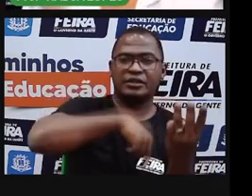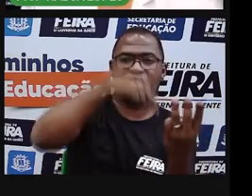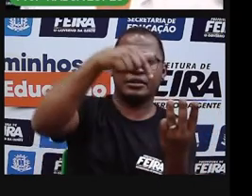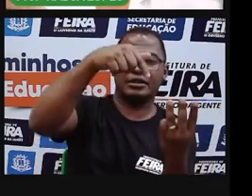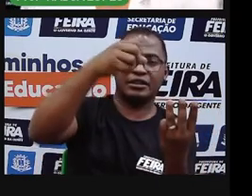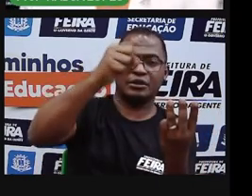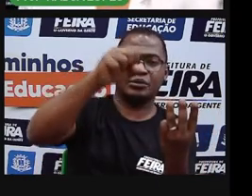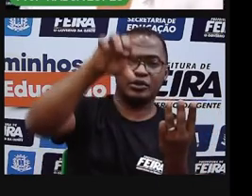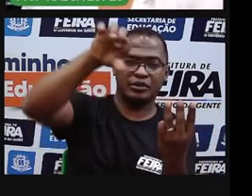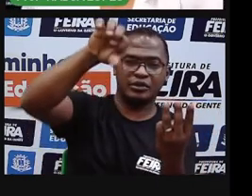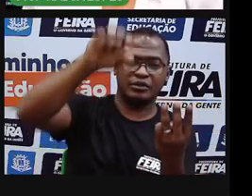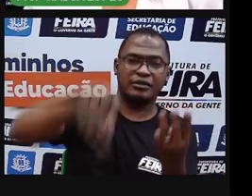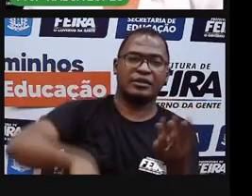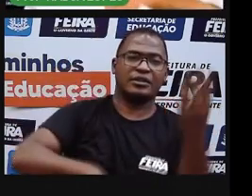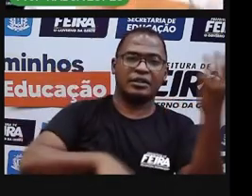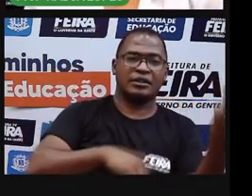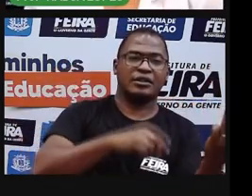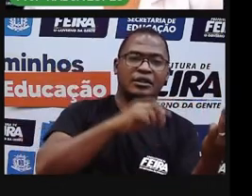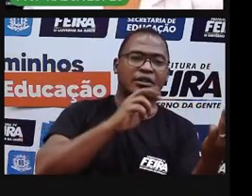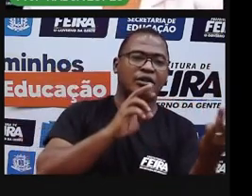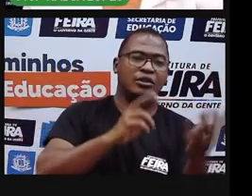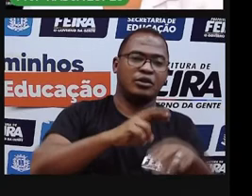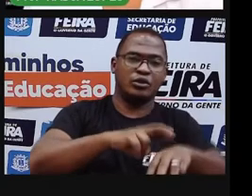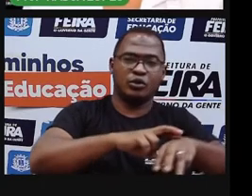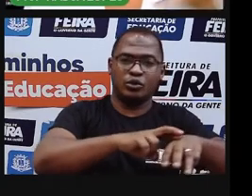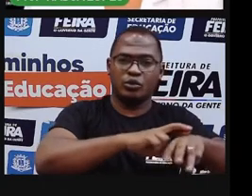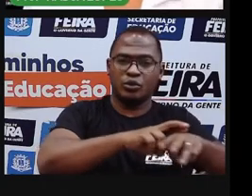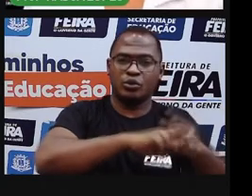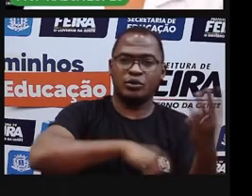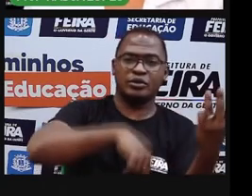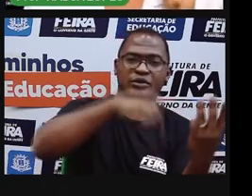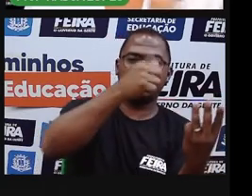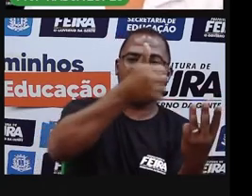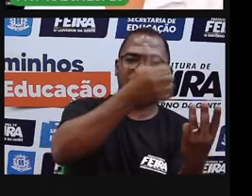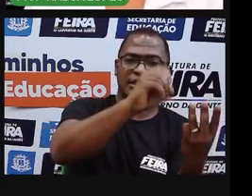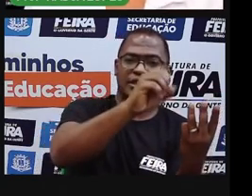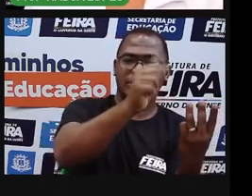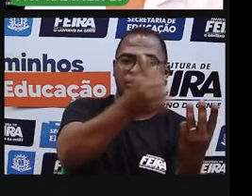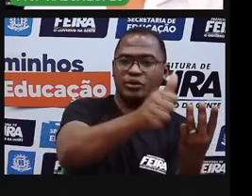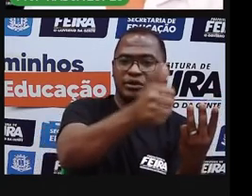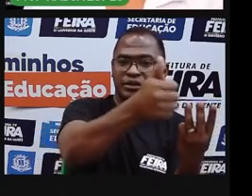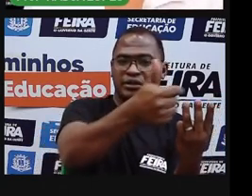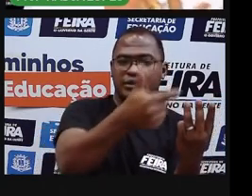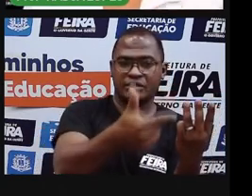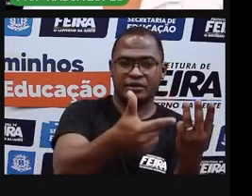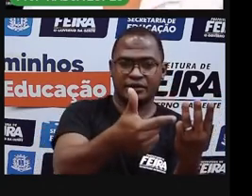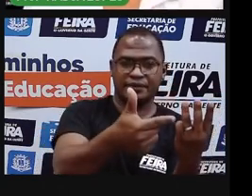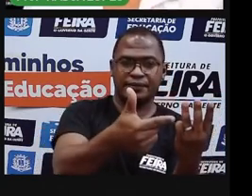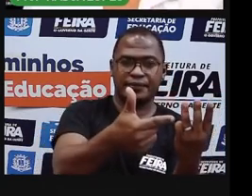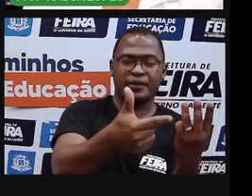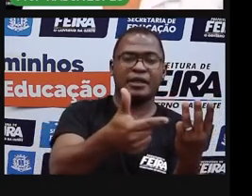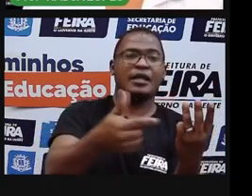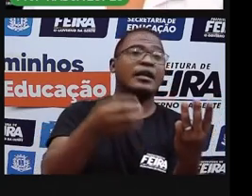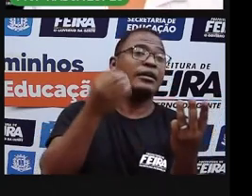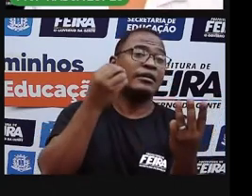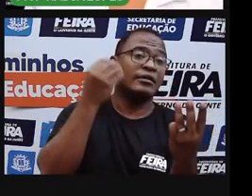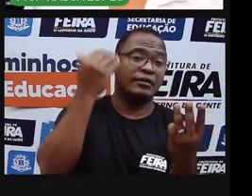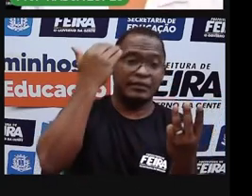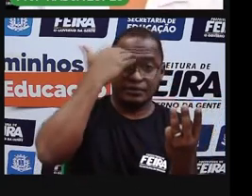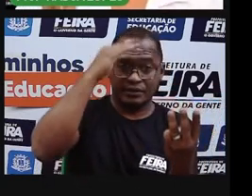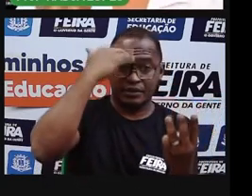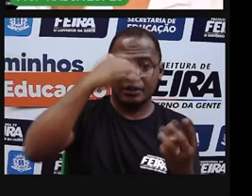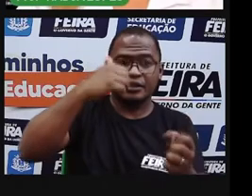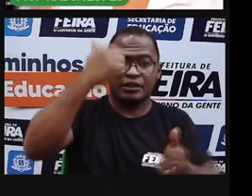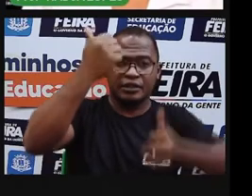a gente vai estudar cada classe de 10 separadamente e em conjunto para a gente entender porquê que a gente precisa